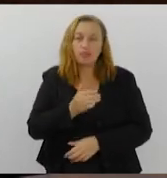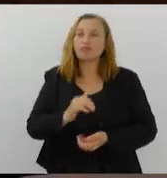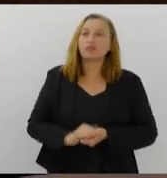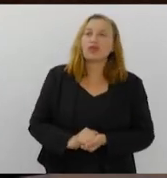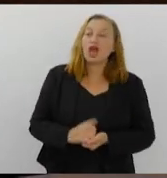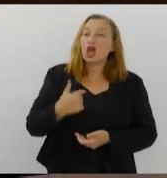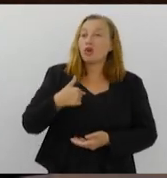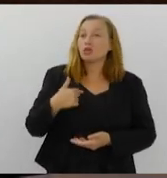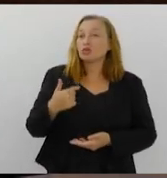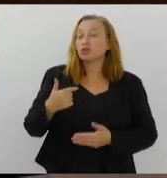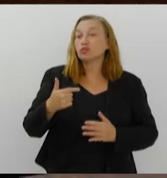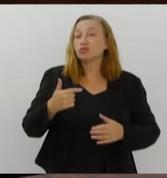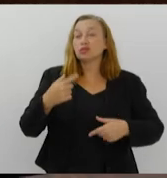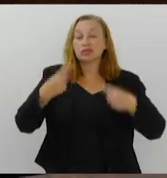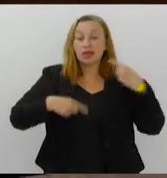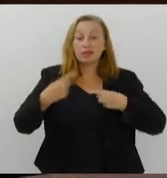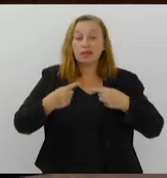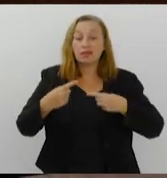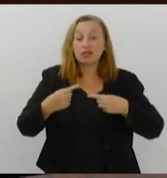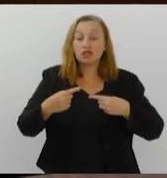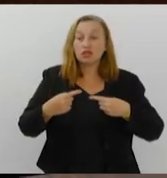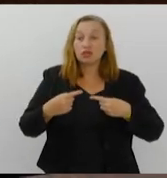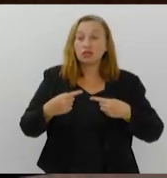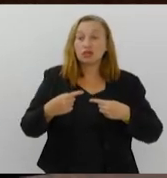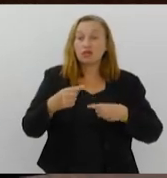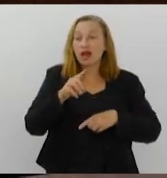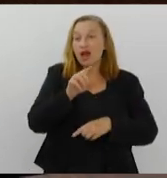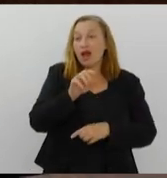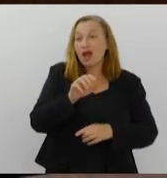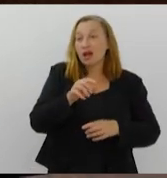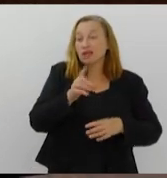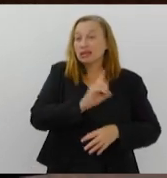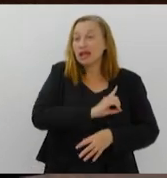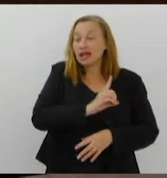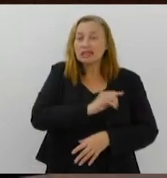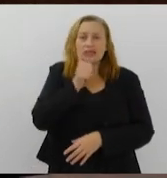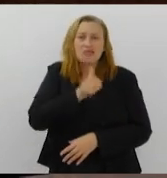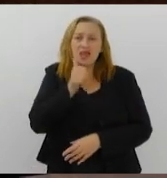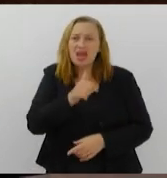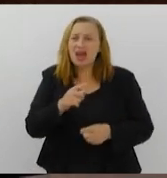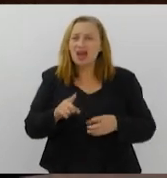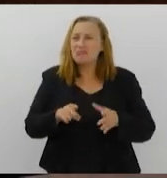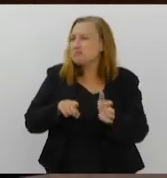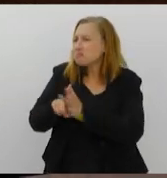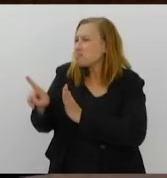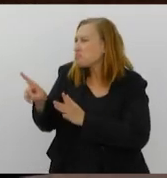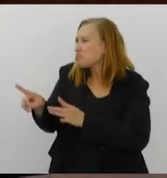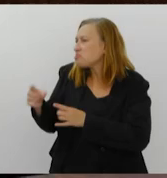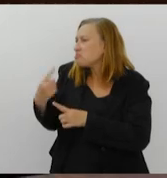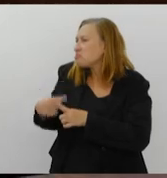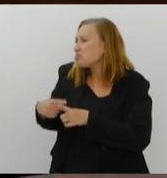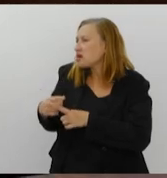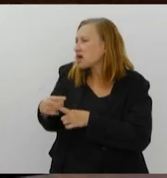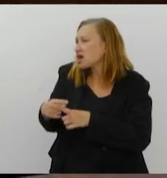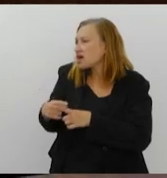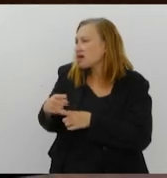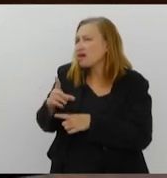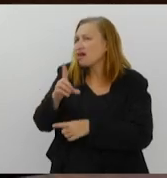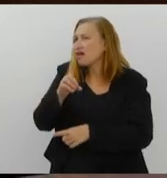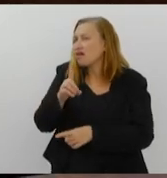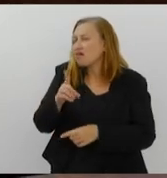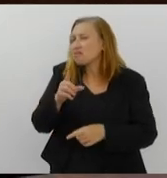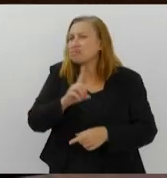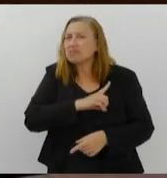tempo que estava se discutindo a DEAN, e tinha muita gente discutindo, mas por que DEAN? Tem mulher, tem homem, tem pobre,